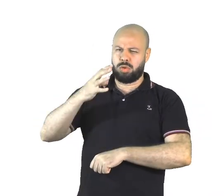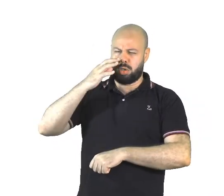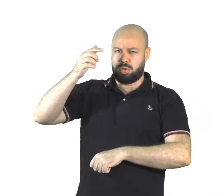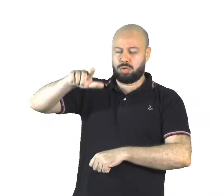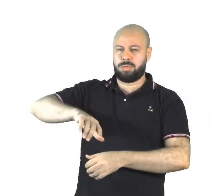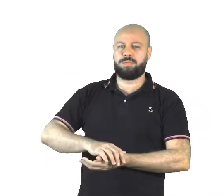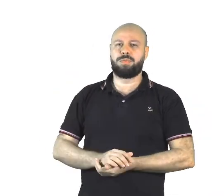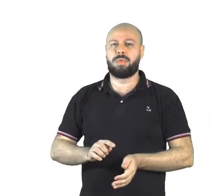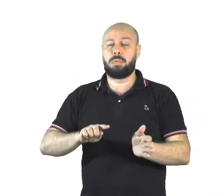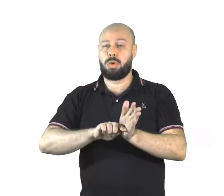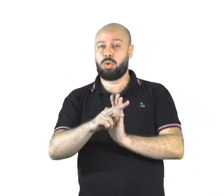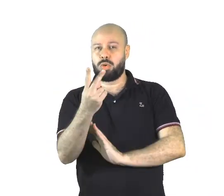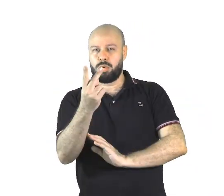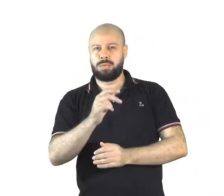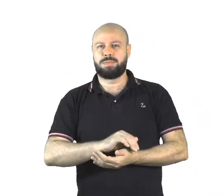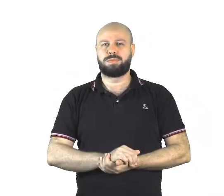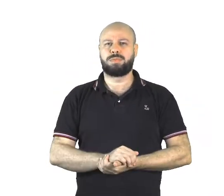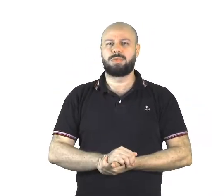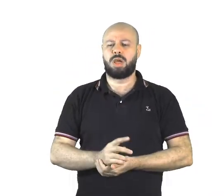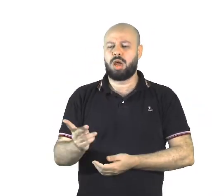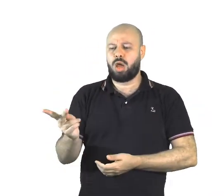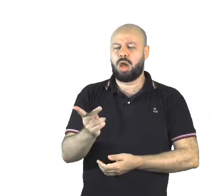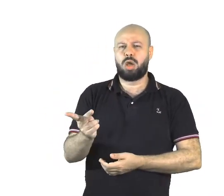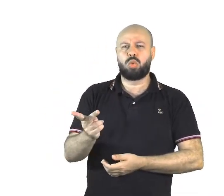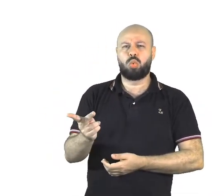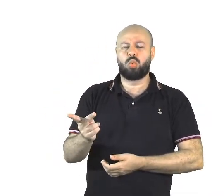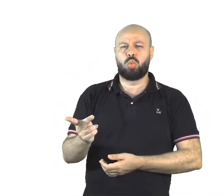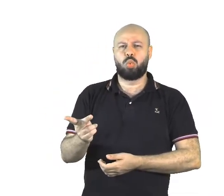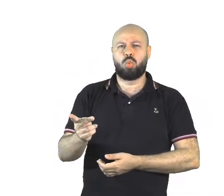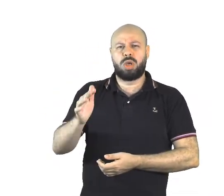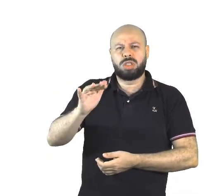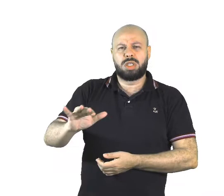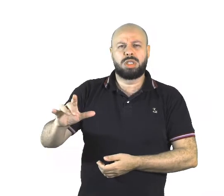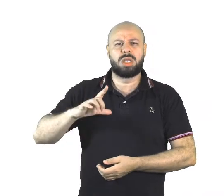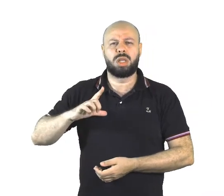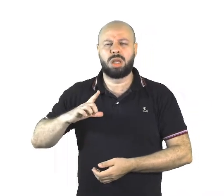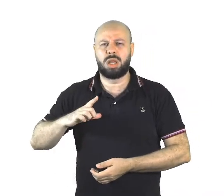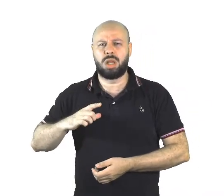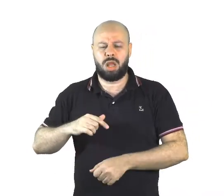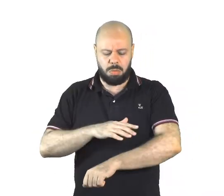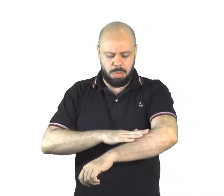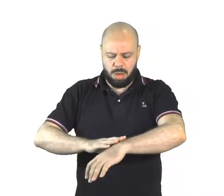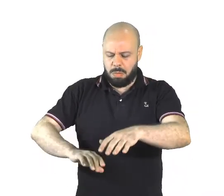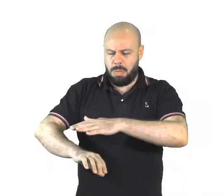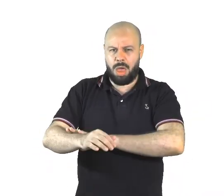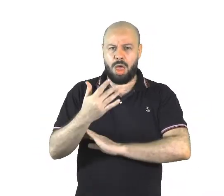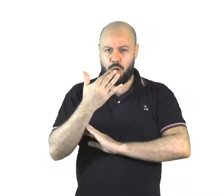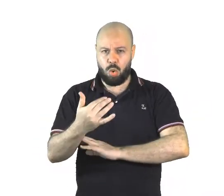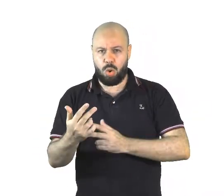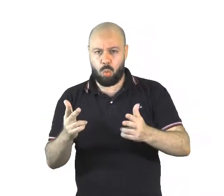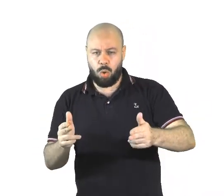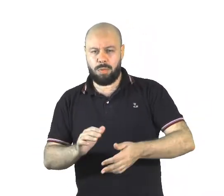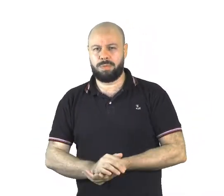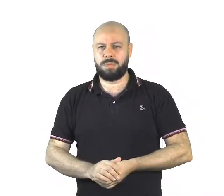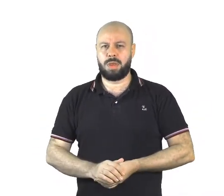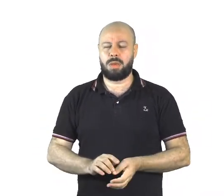Segunda pergunta, essas duas crianças têm a mesma cor de pele? Você vai responder se sim ou se não. E terceira